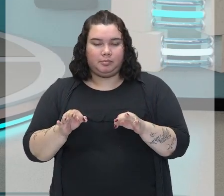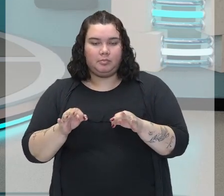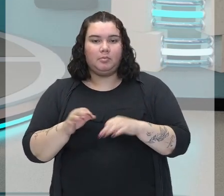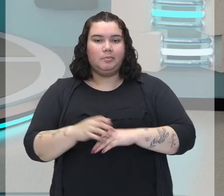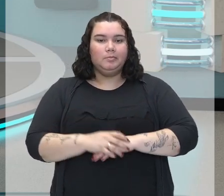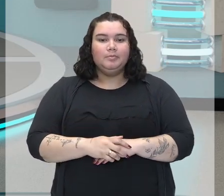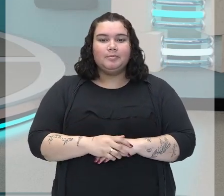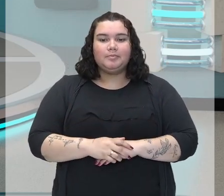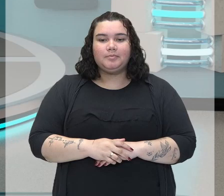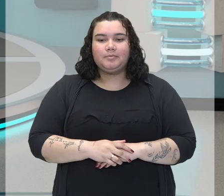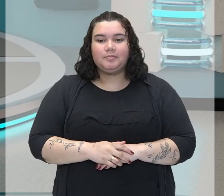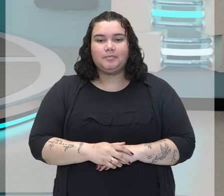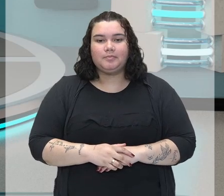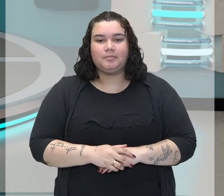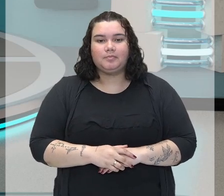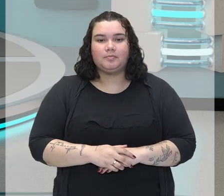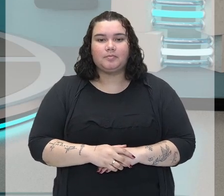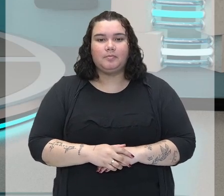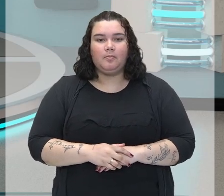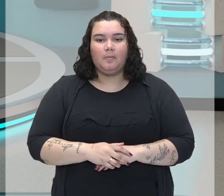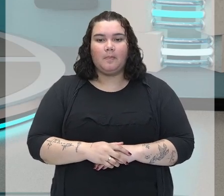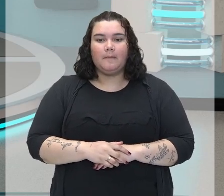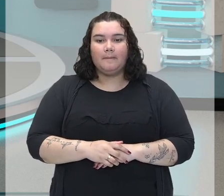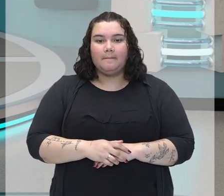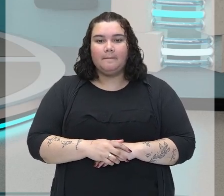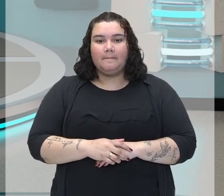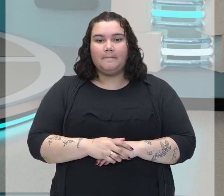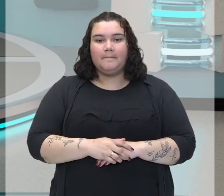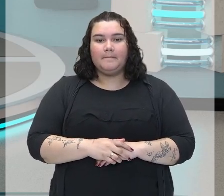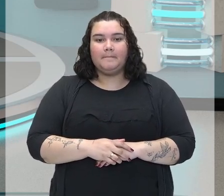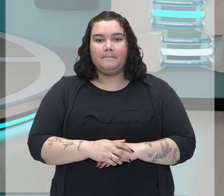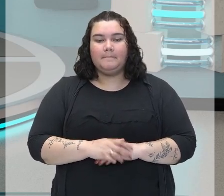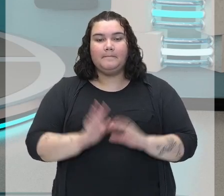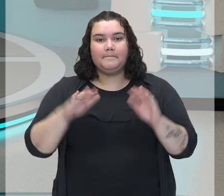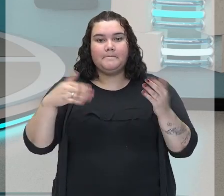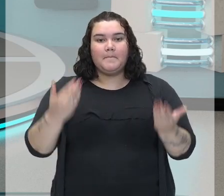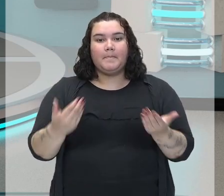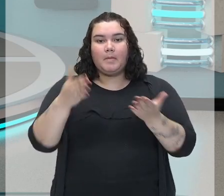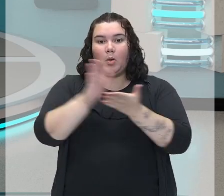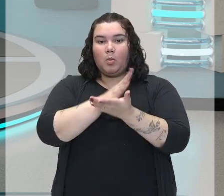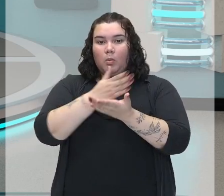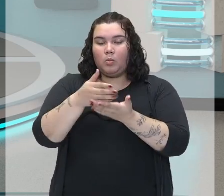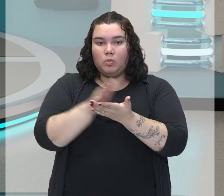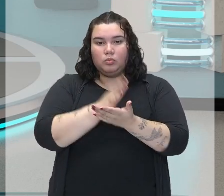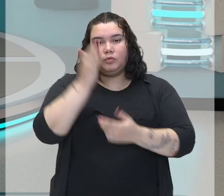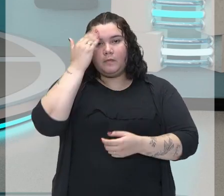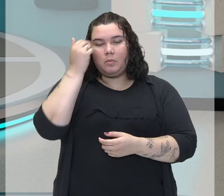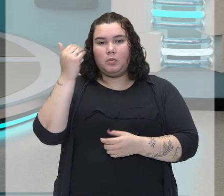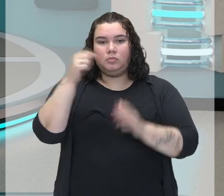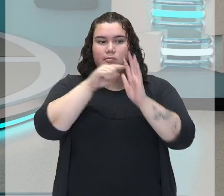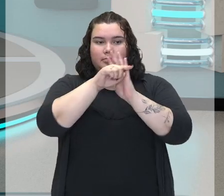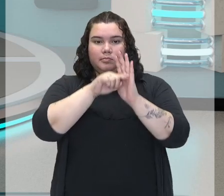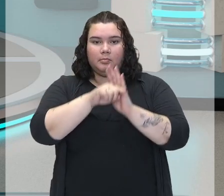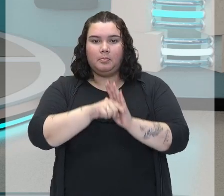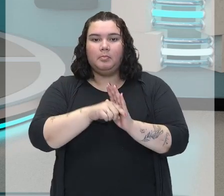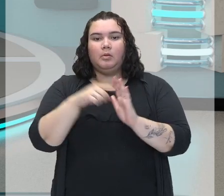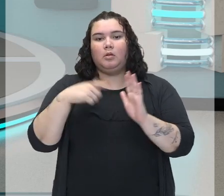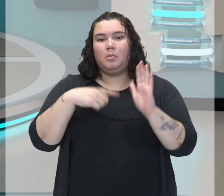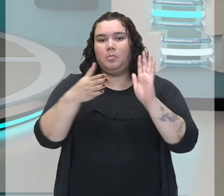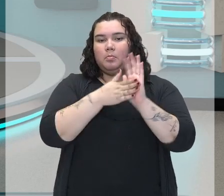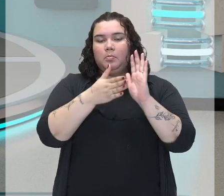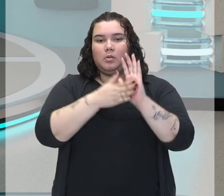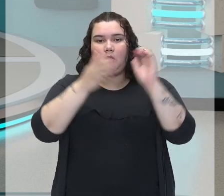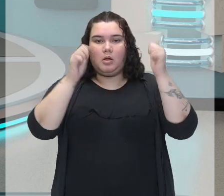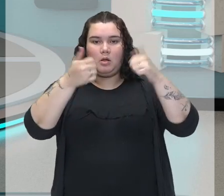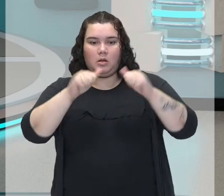as Olimpíadas. Muito bom. Então, alguns estudiosos eles se propuseram a